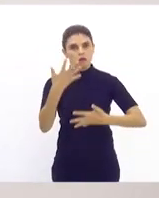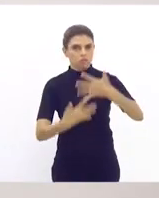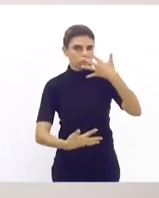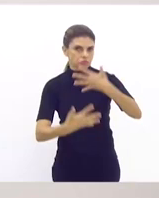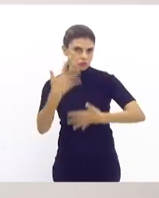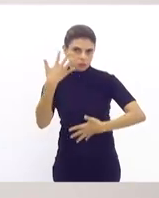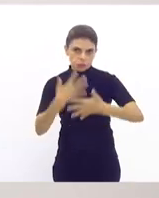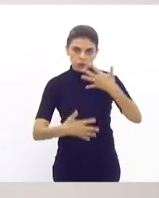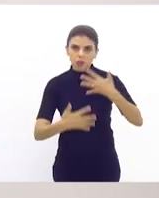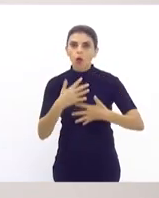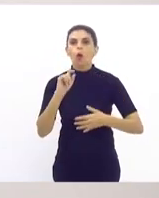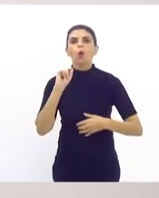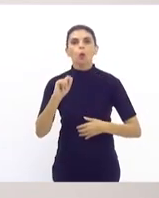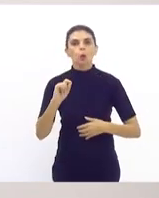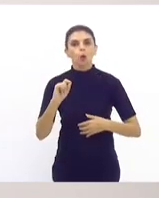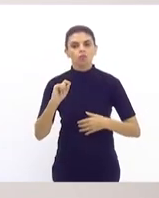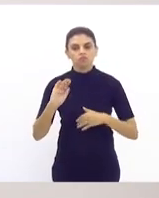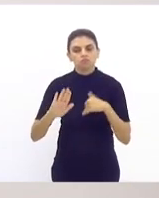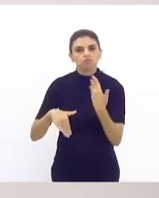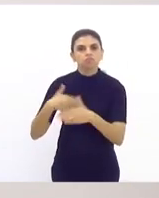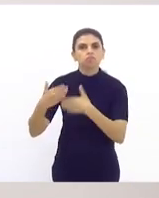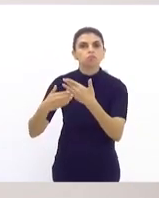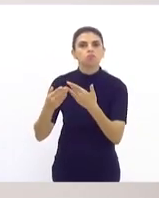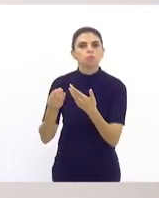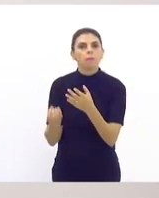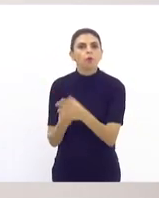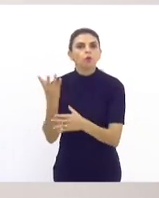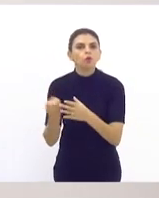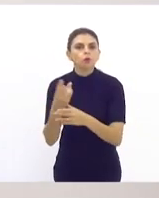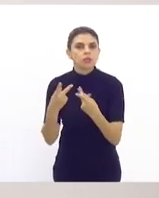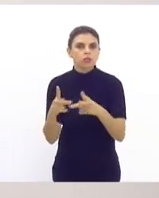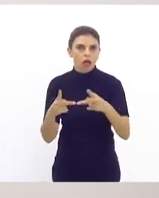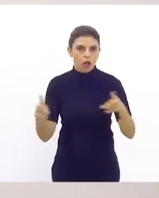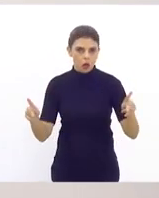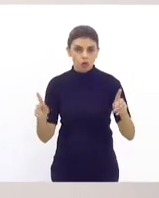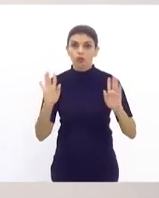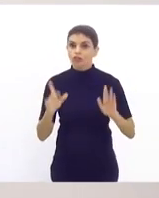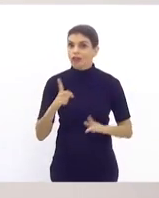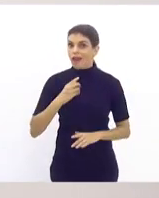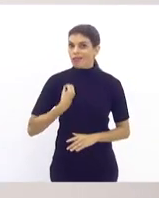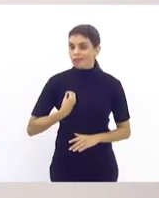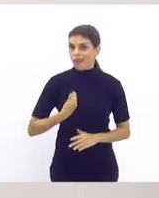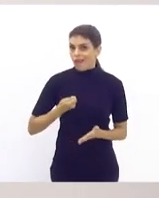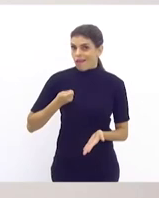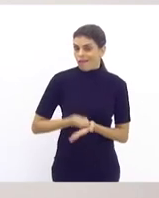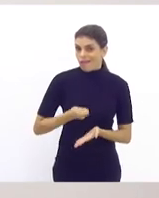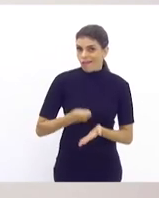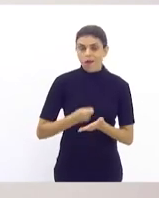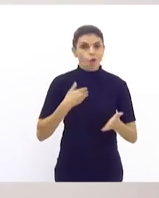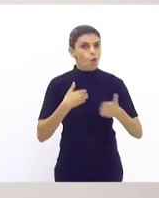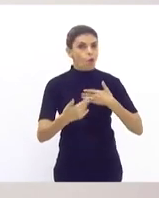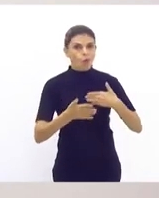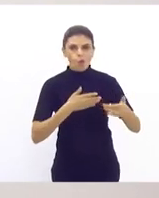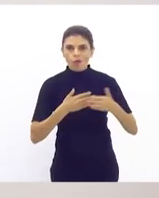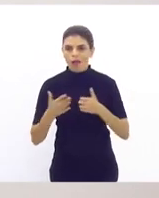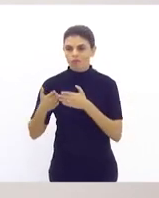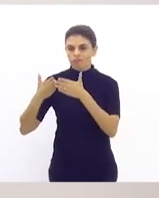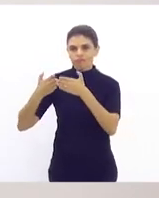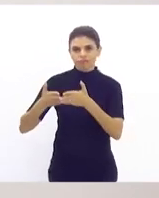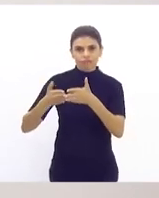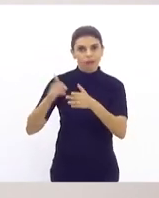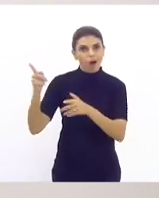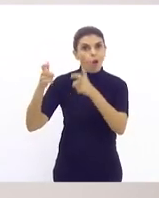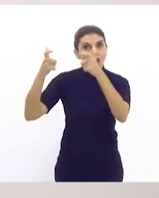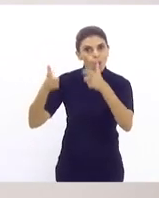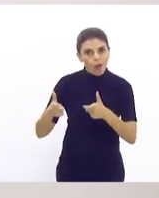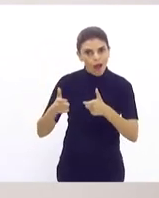atrapalhar a cadeia produtiva desse segmento. Porque hoje já há exigências para que toda embarcação que esteja atracada no porto tenha ali a